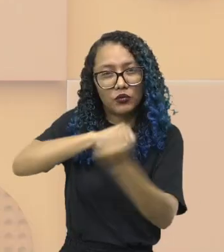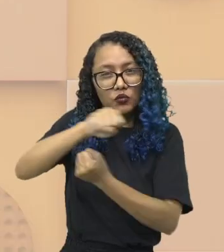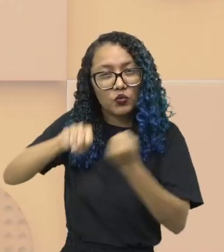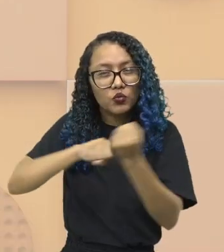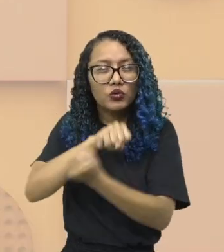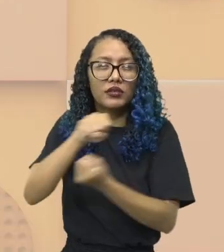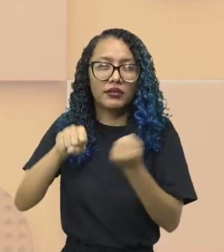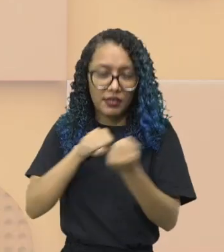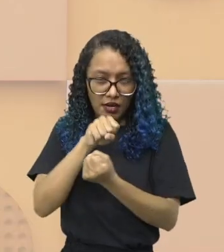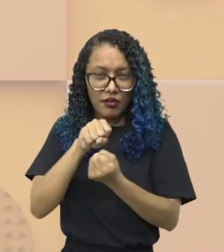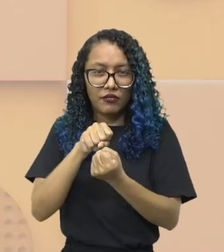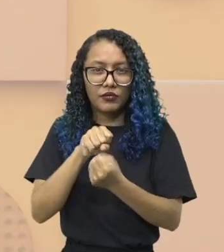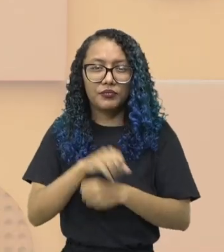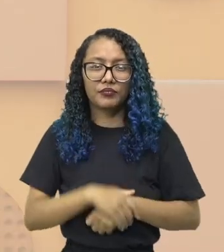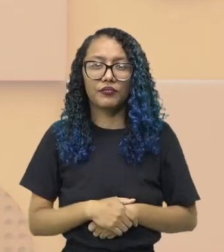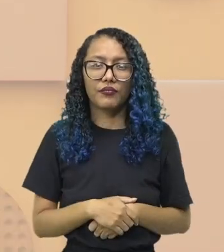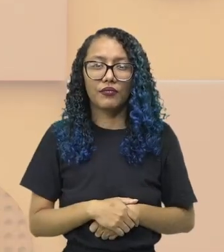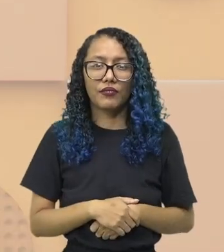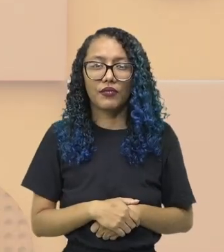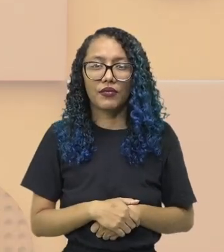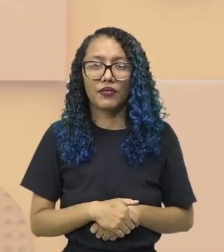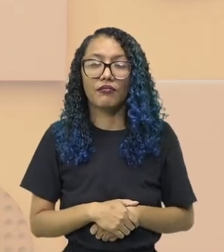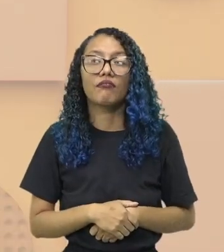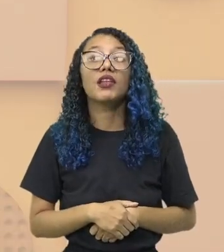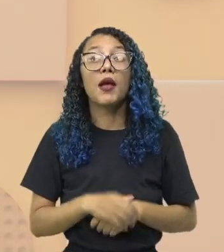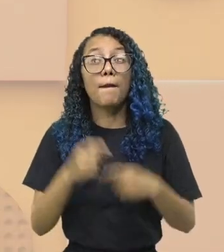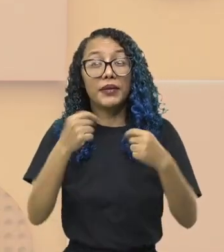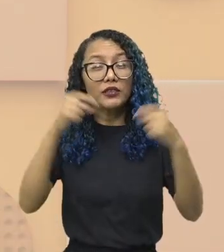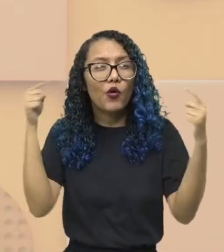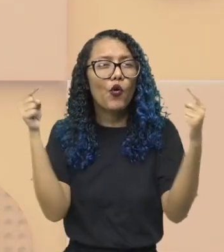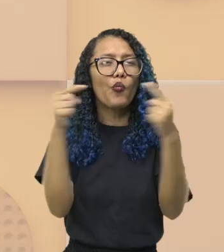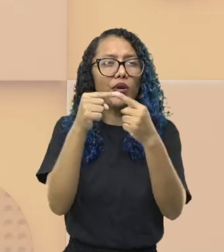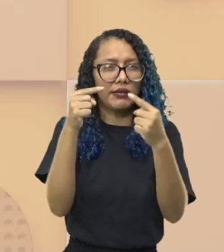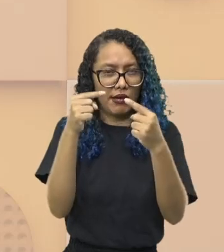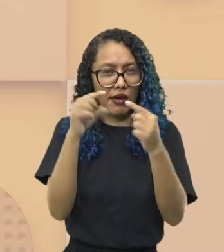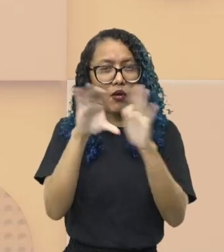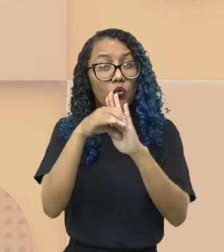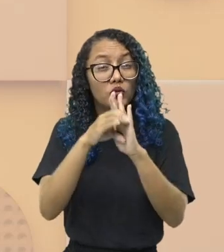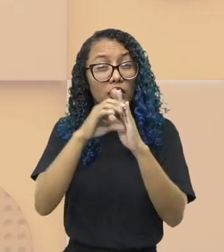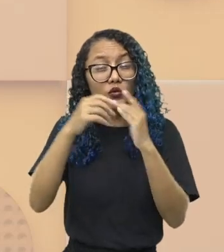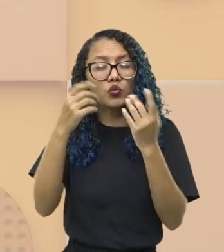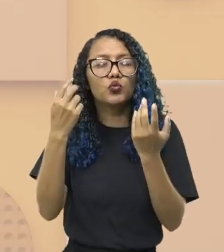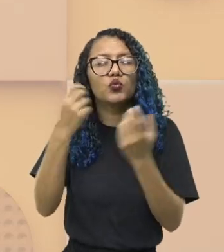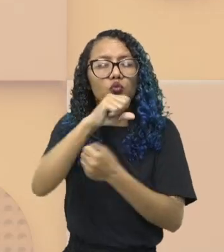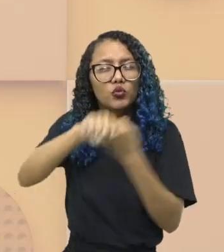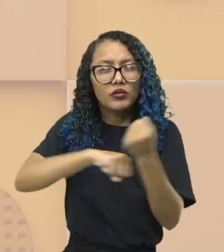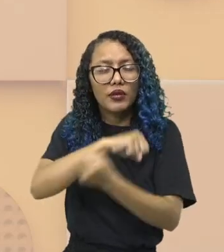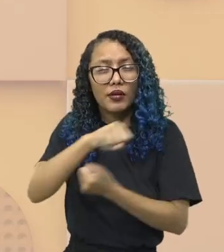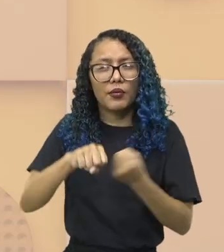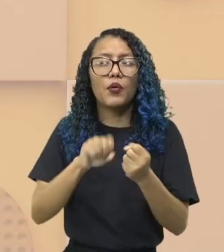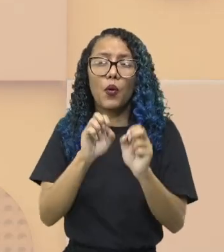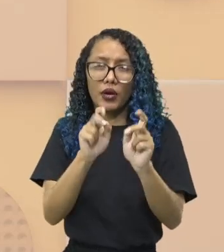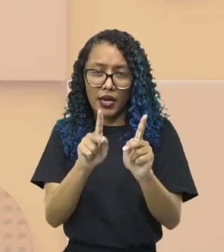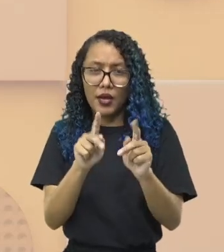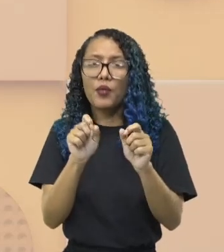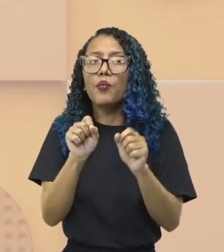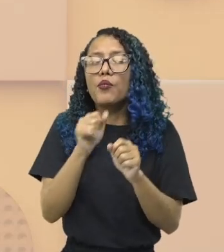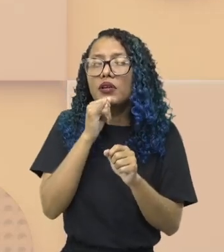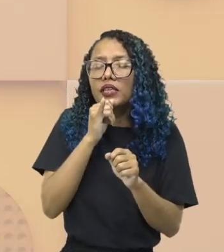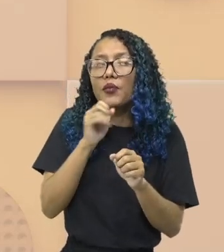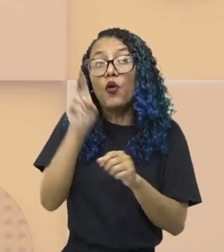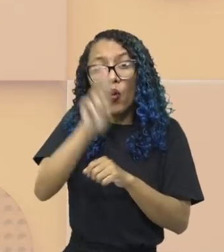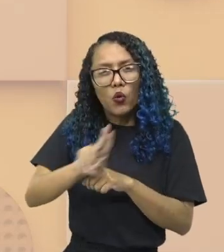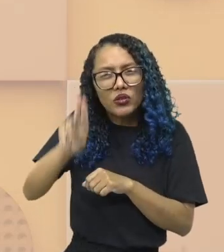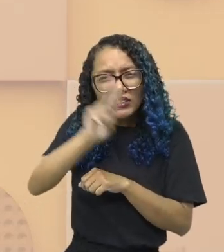sempre aliado ao conceito de sustentabilidade, onde eu vou usufruir daquele determinado recurso